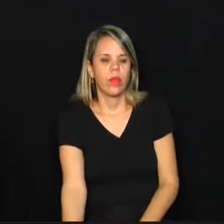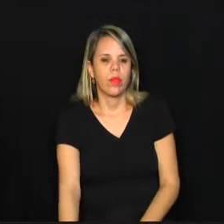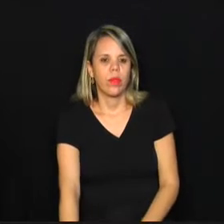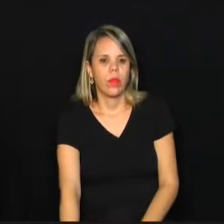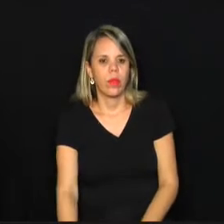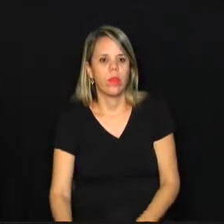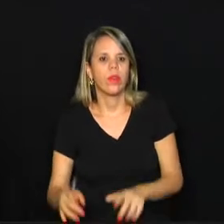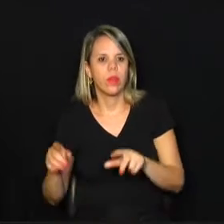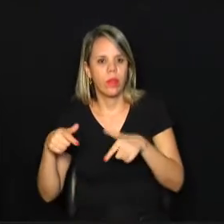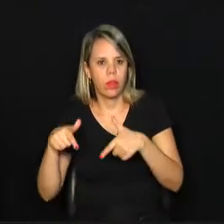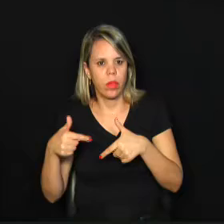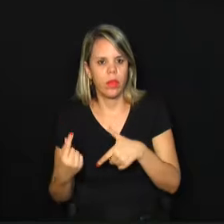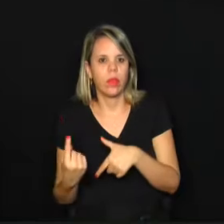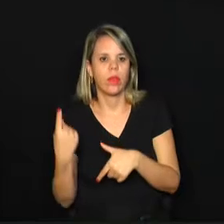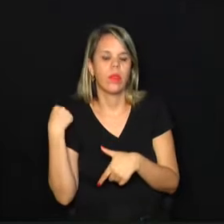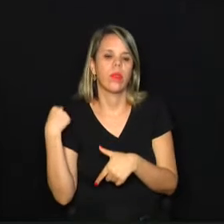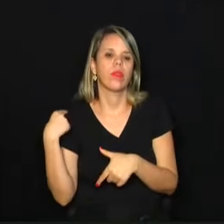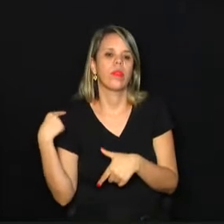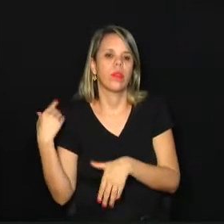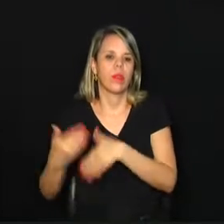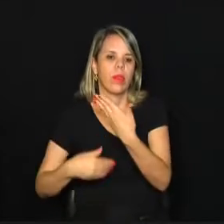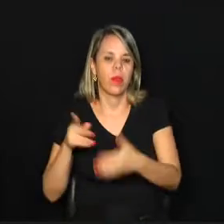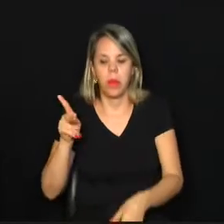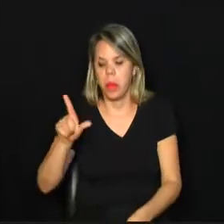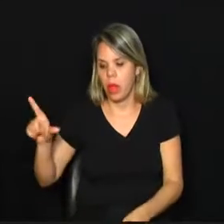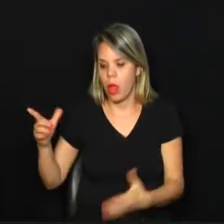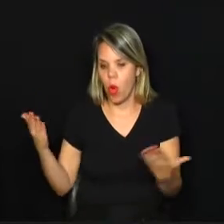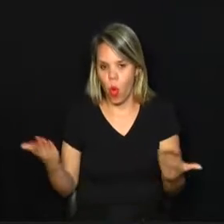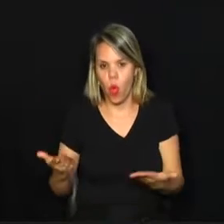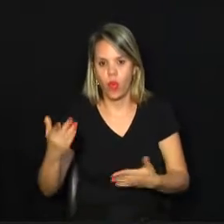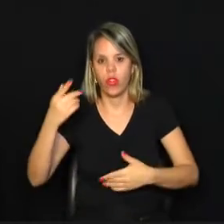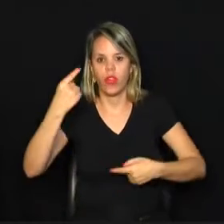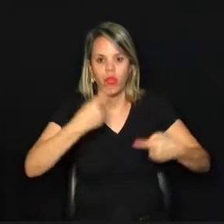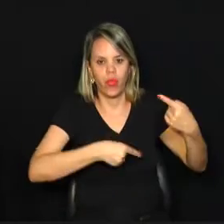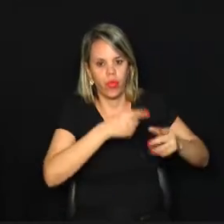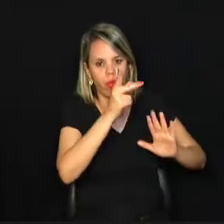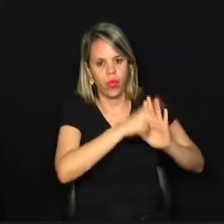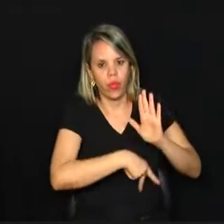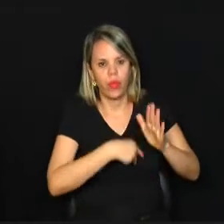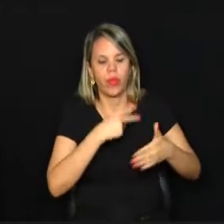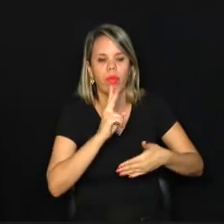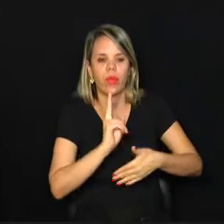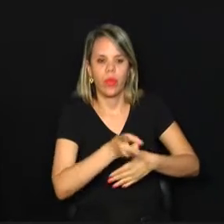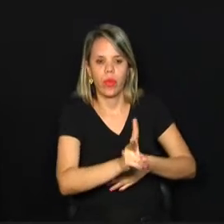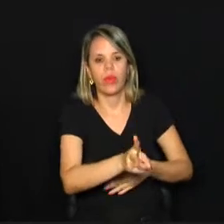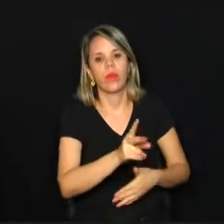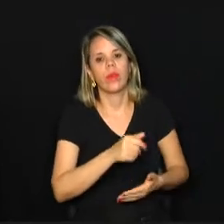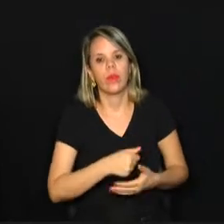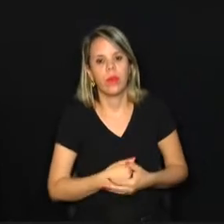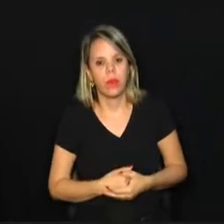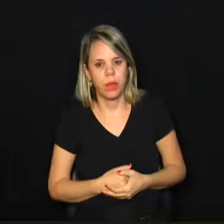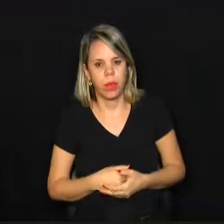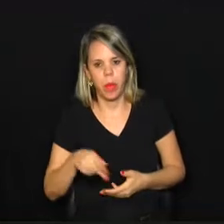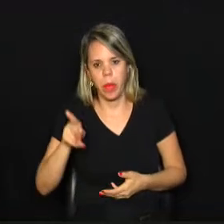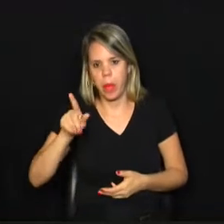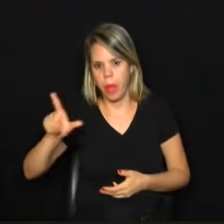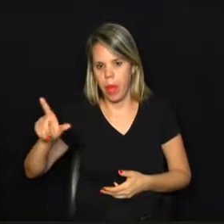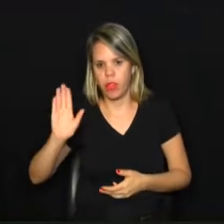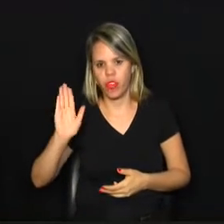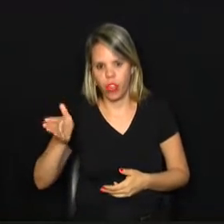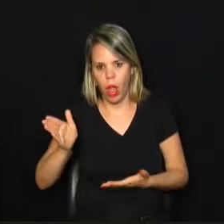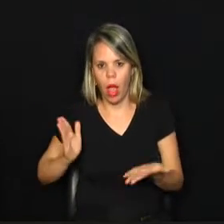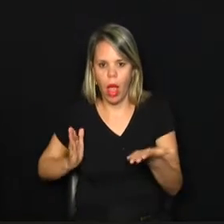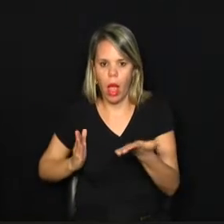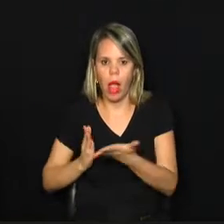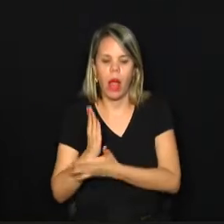Esse trabalho, o PL hoje, objeto de discussão, é uma continuidade ao PL já aprovado